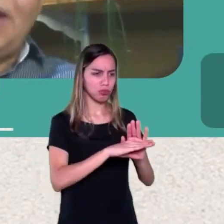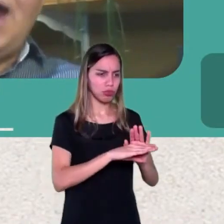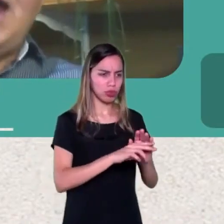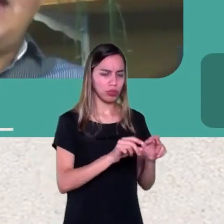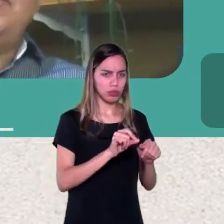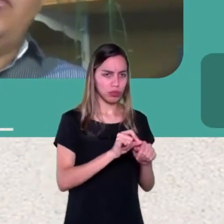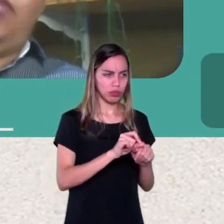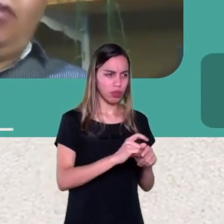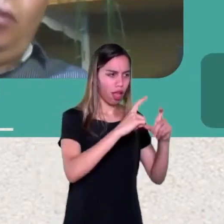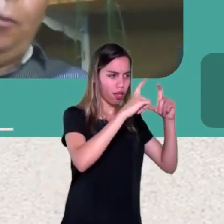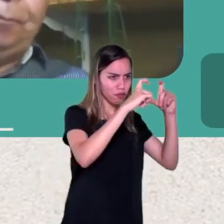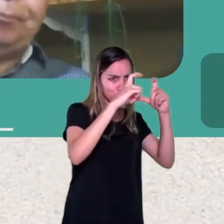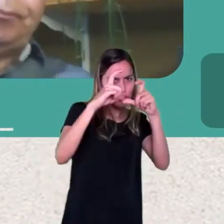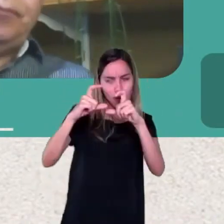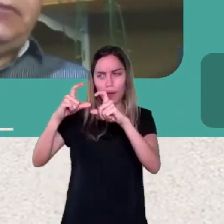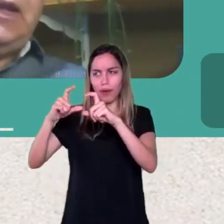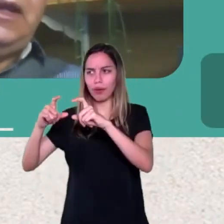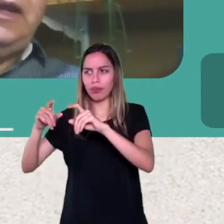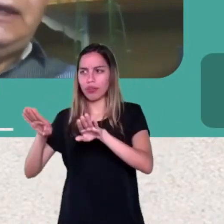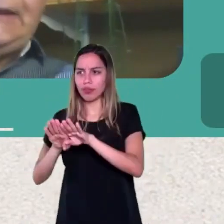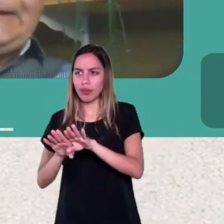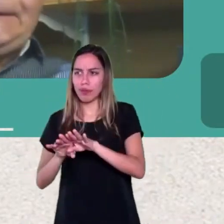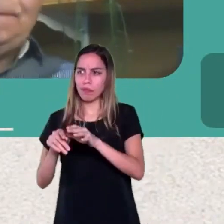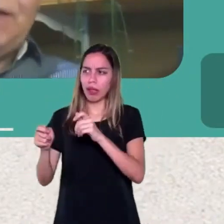com relatos, com